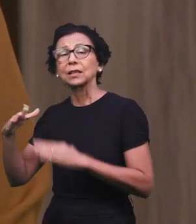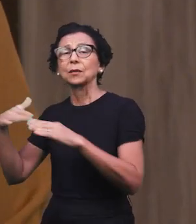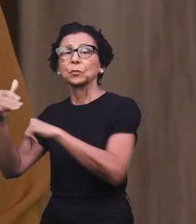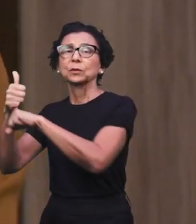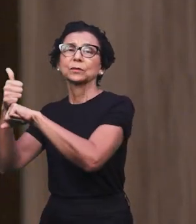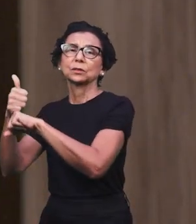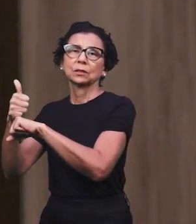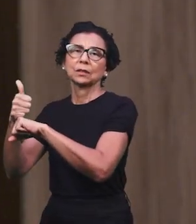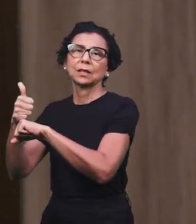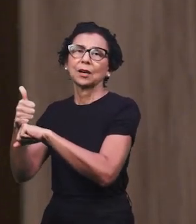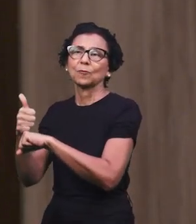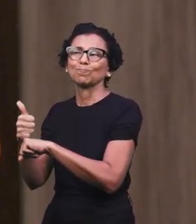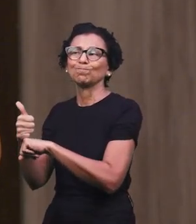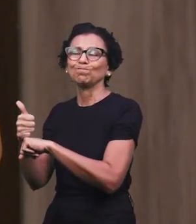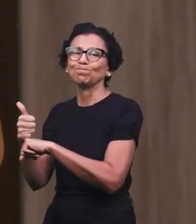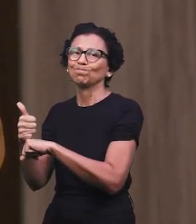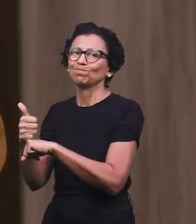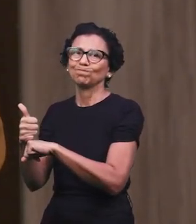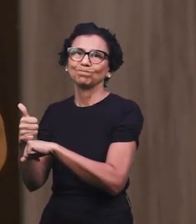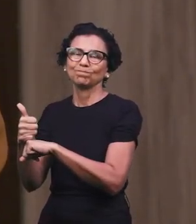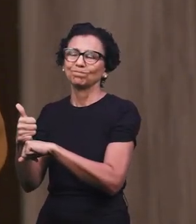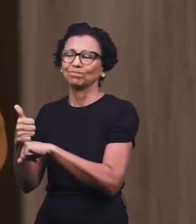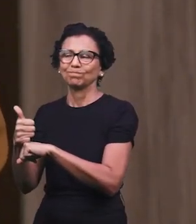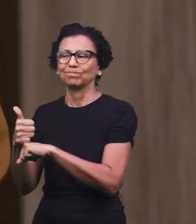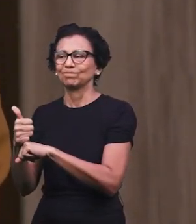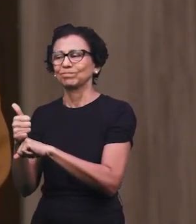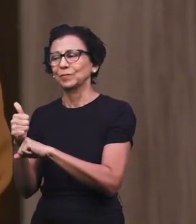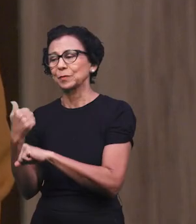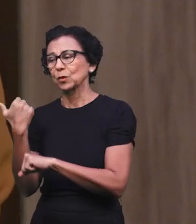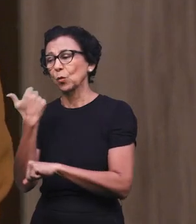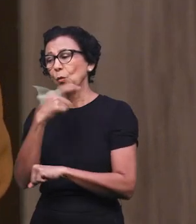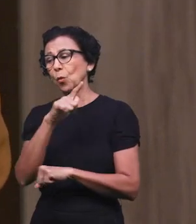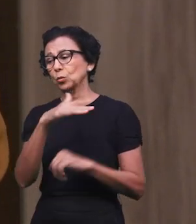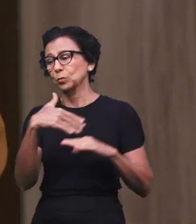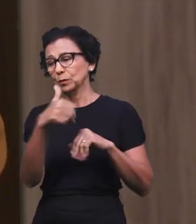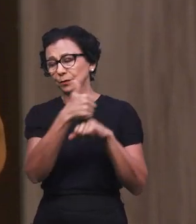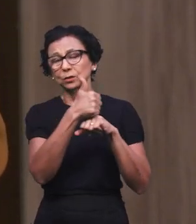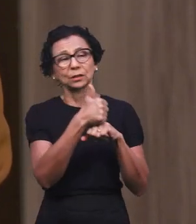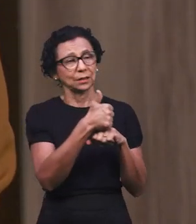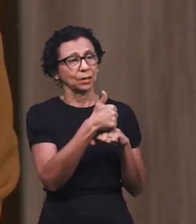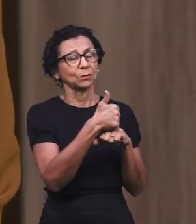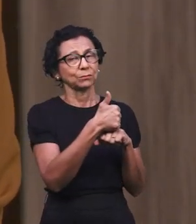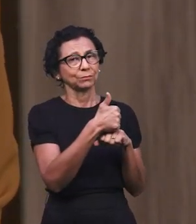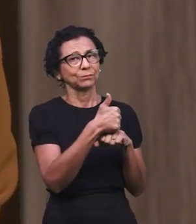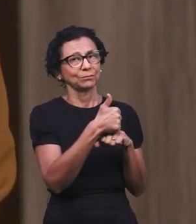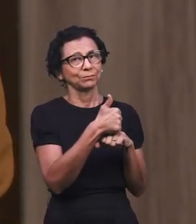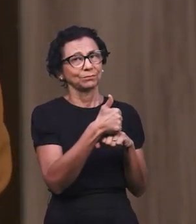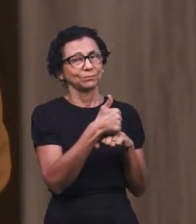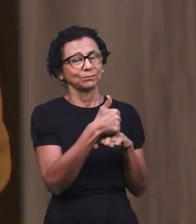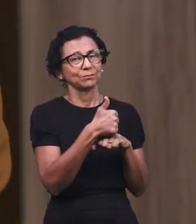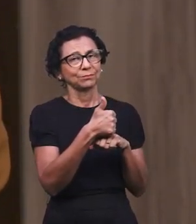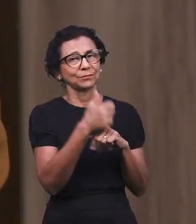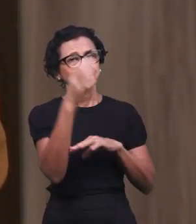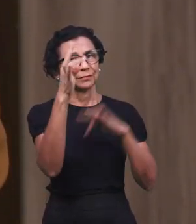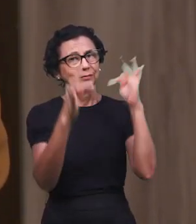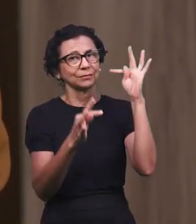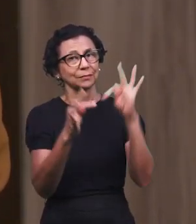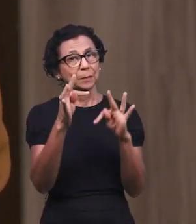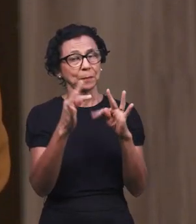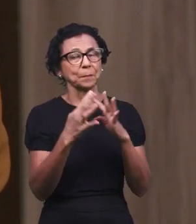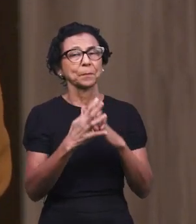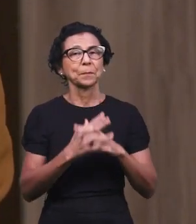tratamento, nós vamos te encaminhar para um médico que vai tratar de você. O importante é que